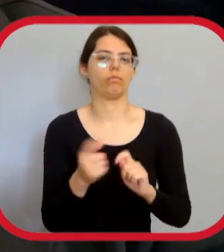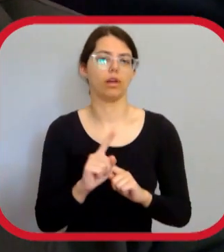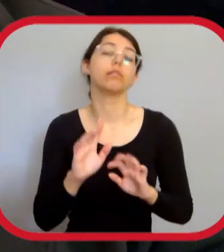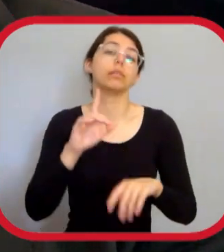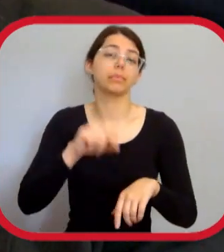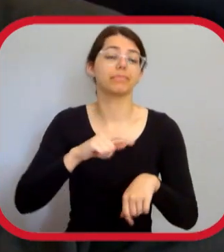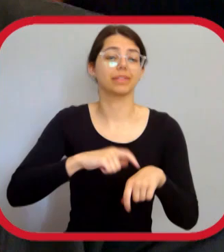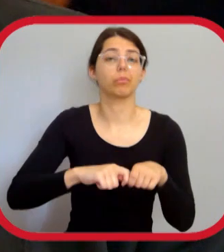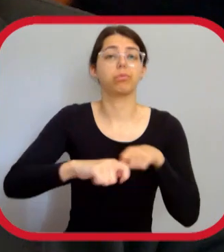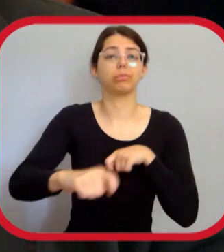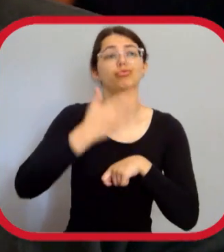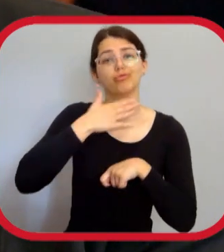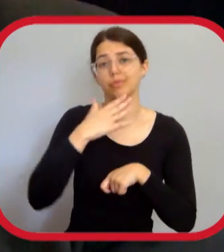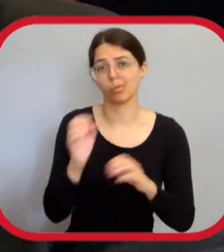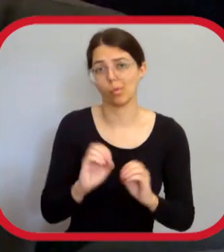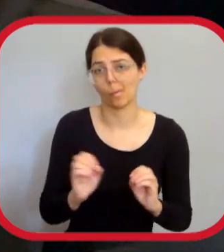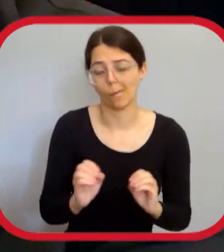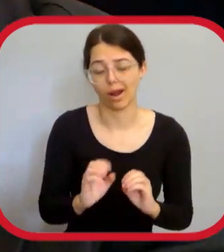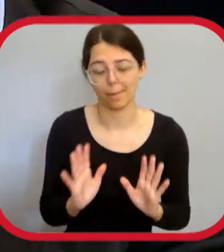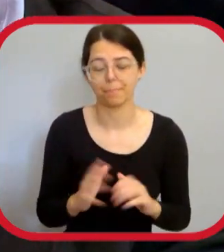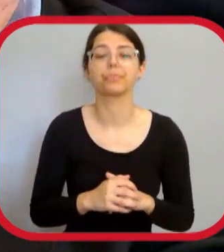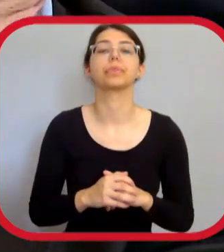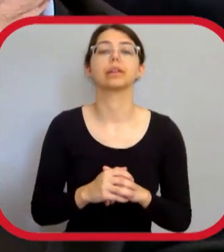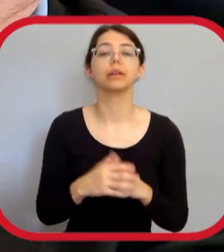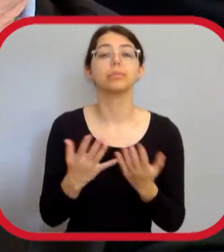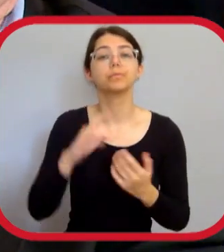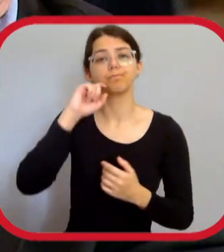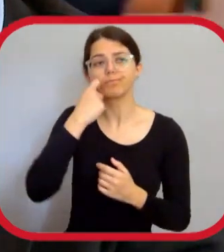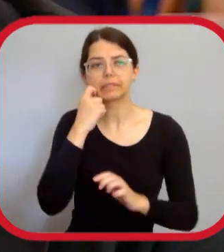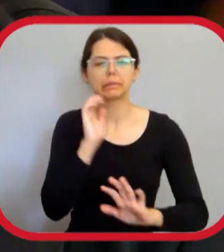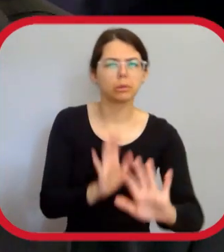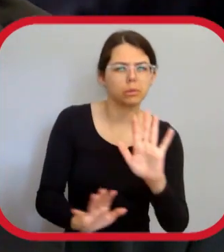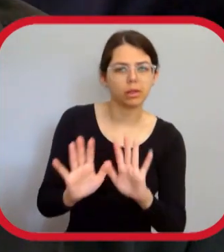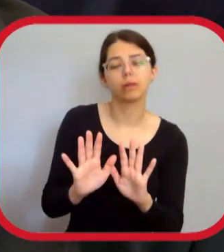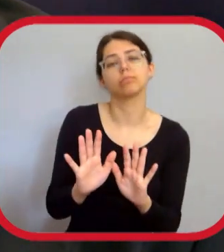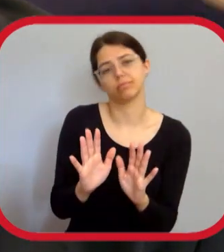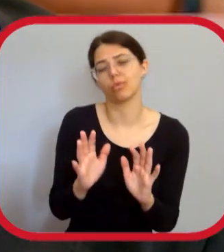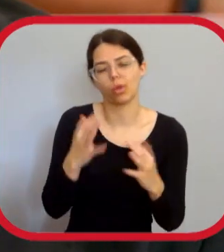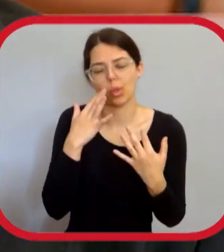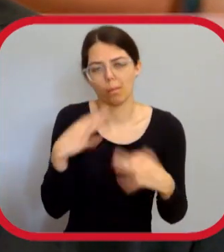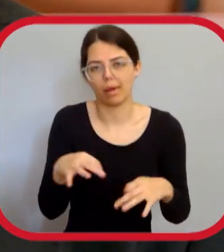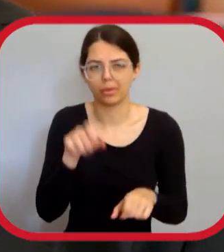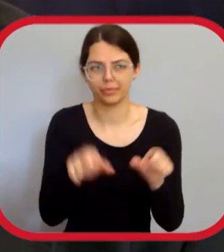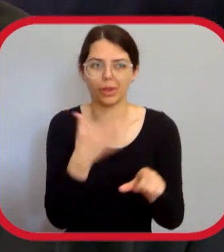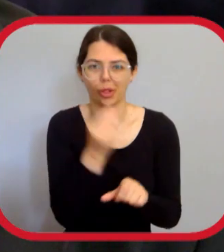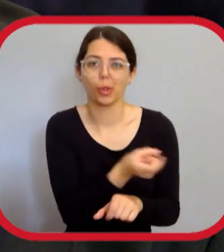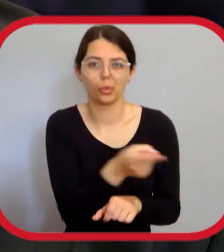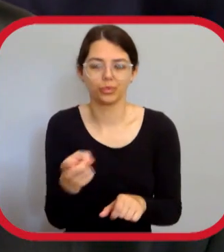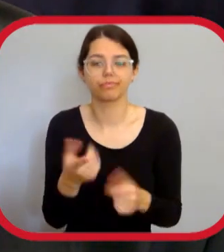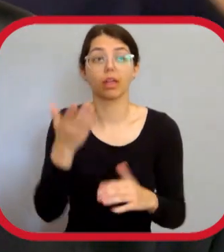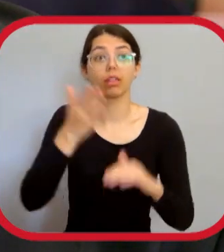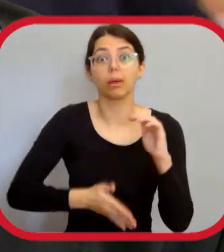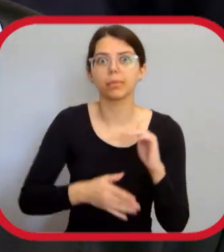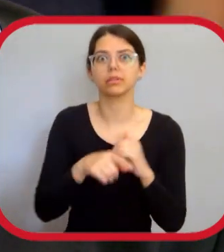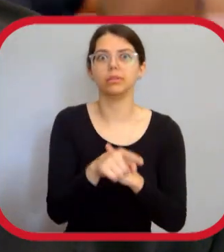É verdade também que não teve tempo suficiente para demonstrar que isto se continuaria ao longo do tempo. A grande desconfiança, e que eu acho que é justa dos